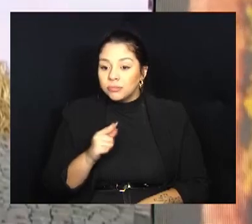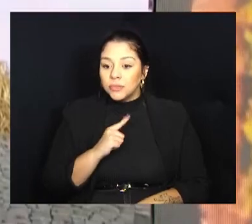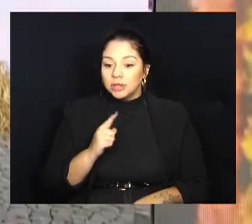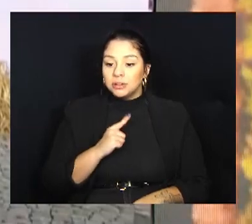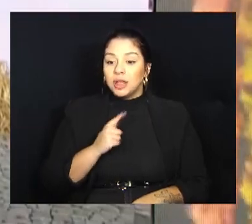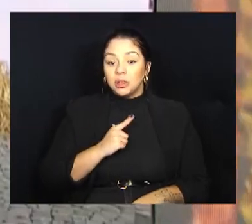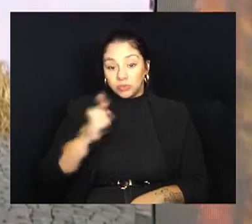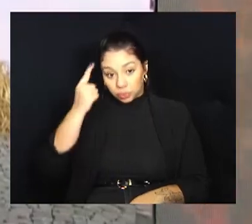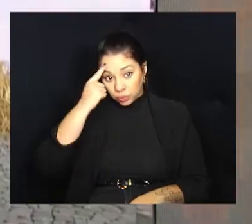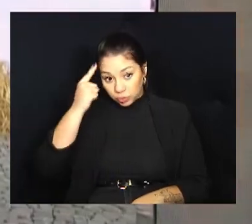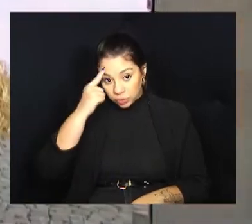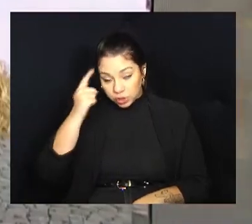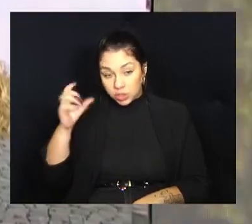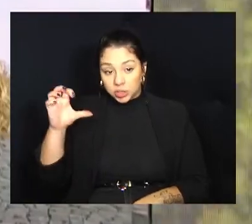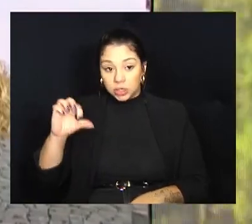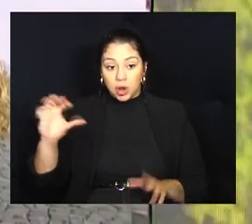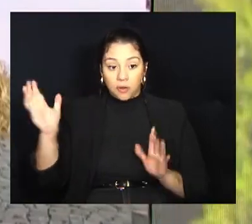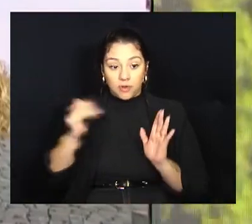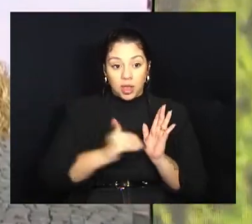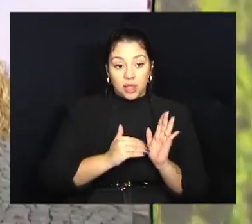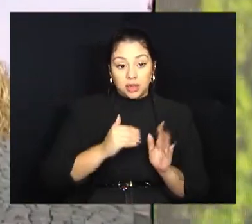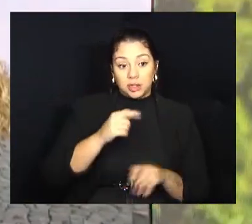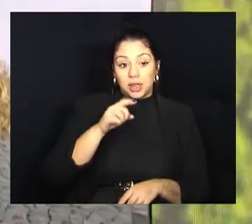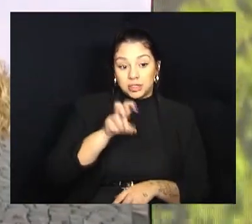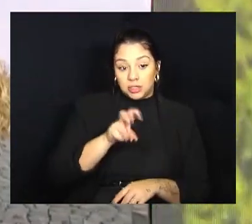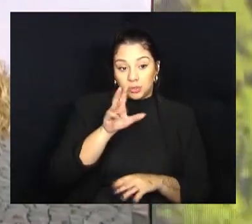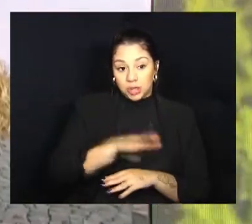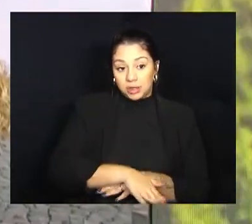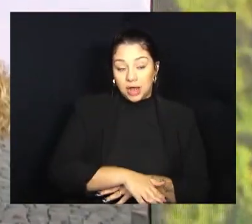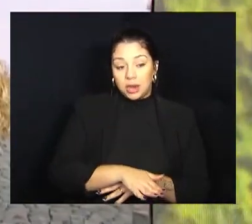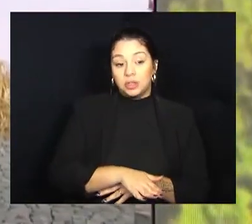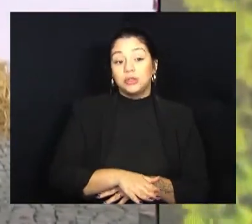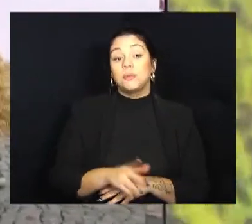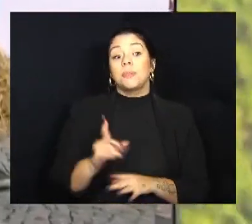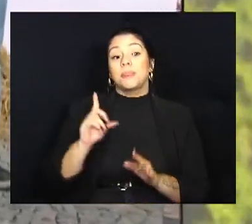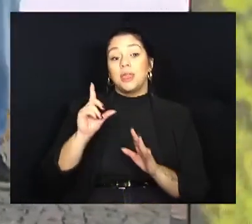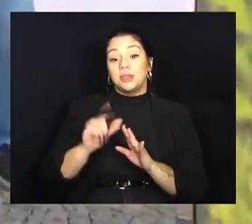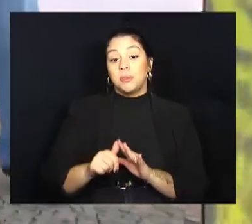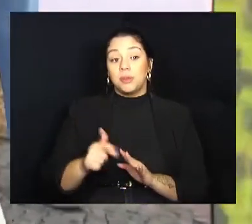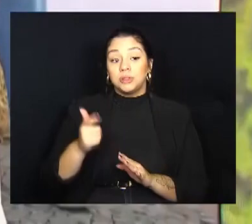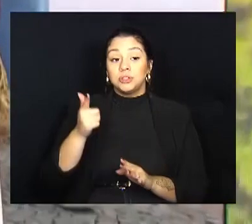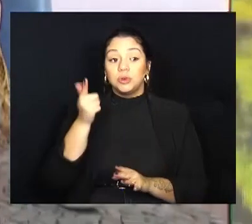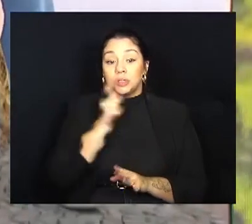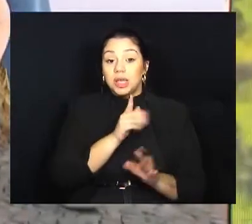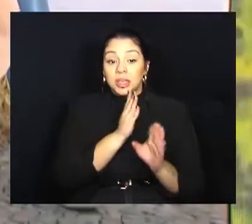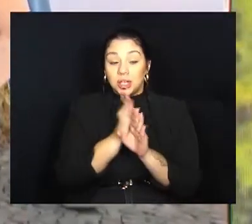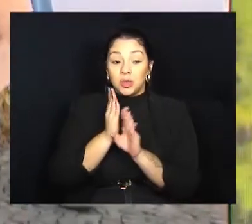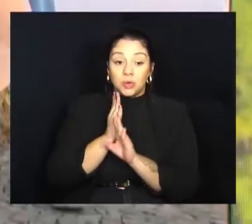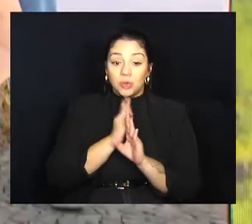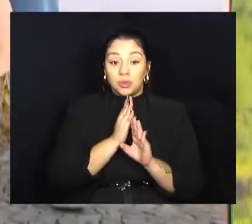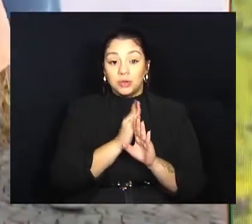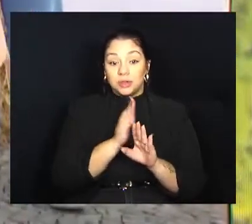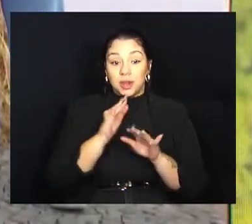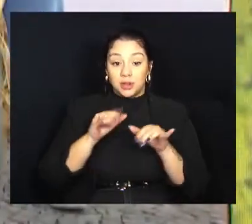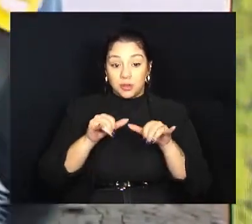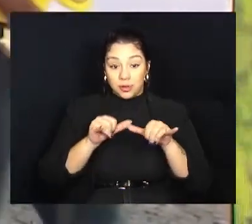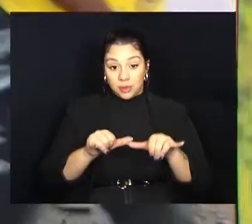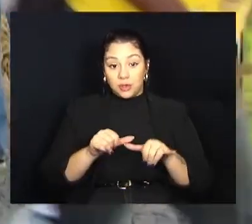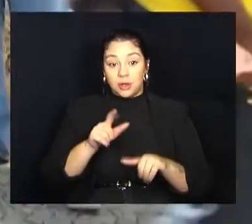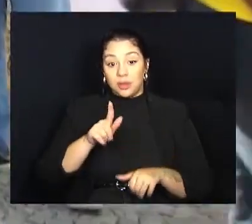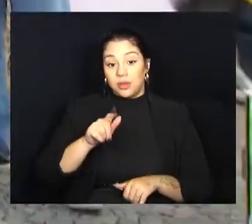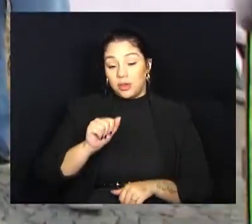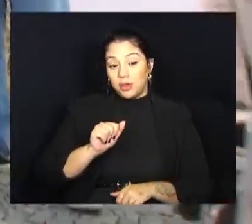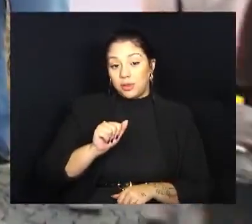todo dia, né, das 9 até as 17 horas, e depois as pessoas conseguem encontrar nossos produtos nos supermercados, no Galassi